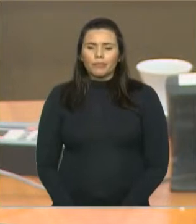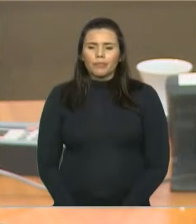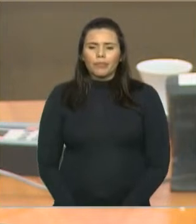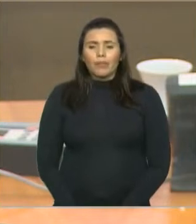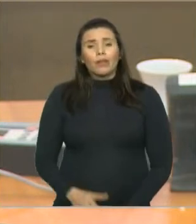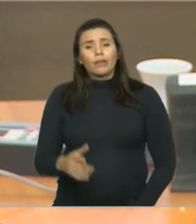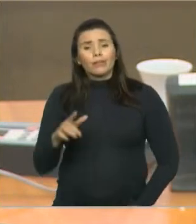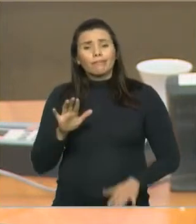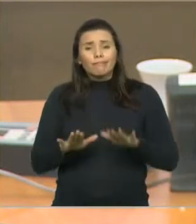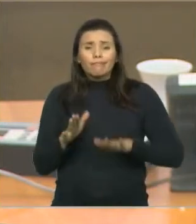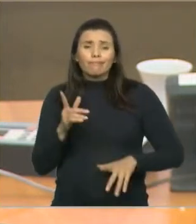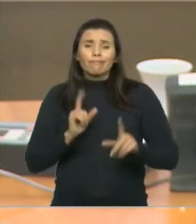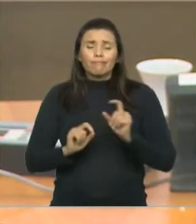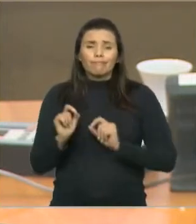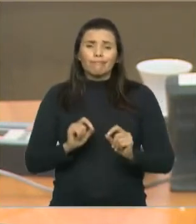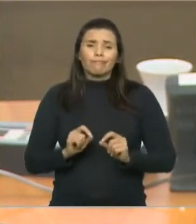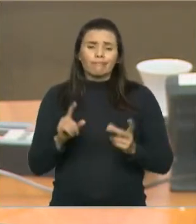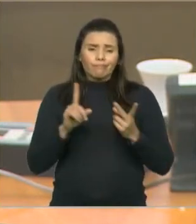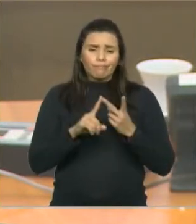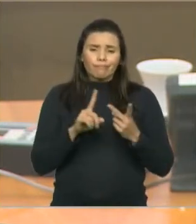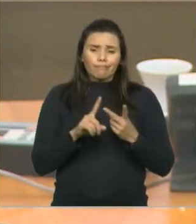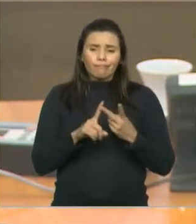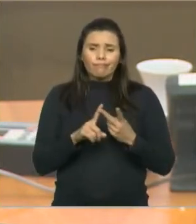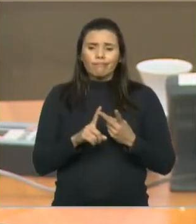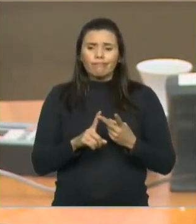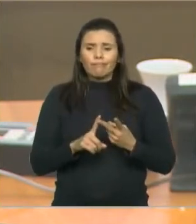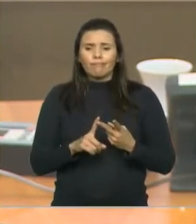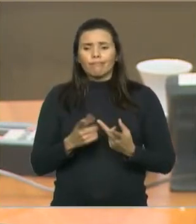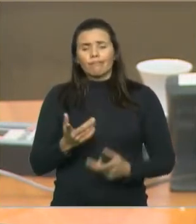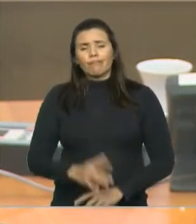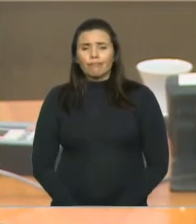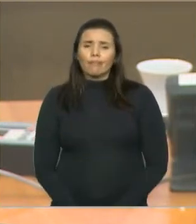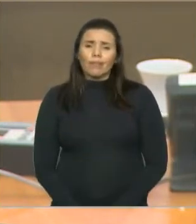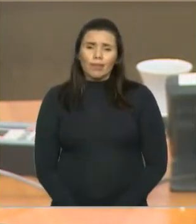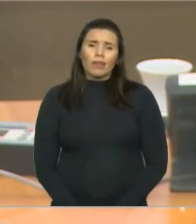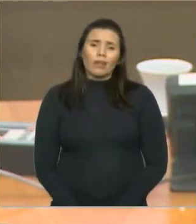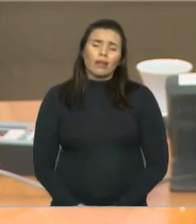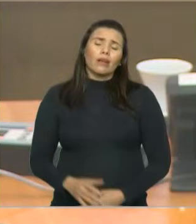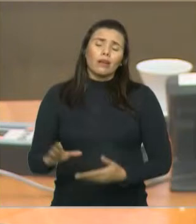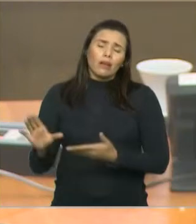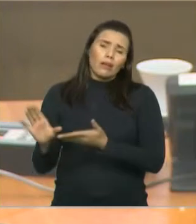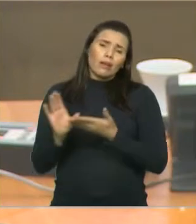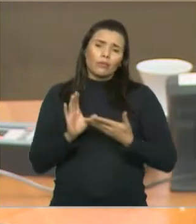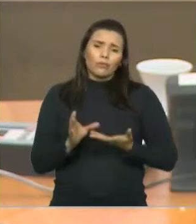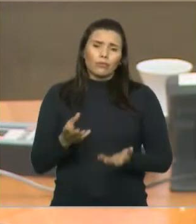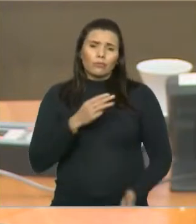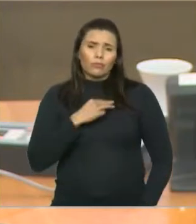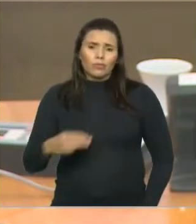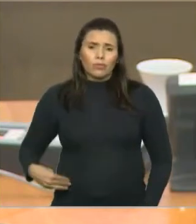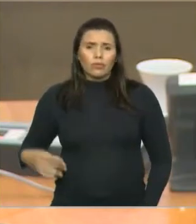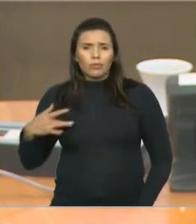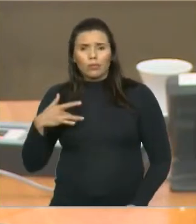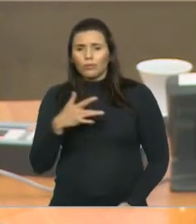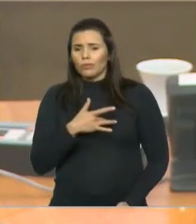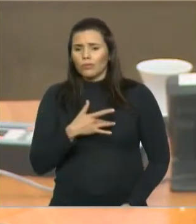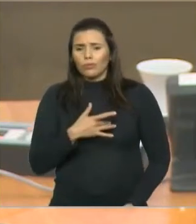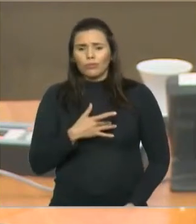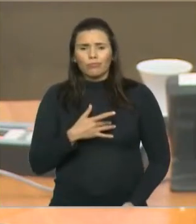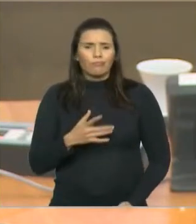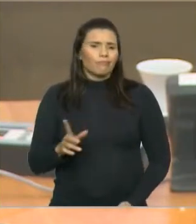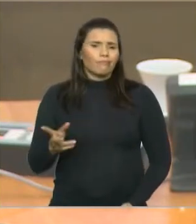componente, que aí a gente não tem como enfrentar, que é um componente de ordem financeira. O Ministério da Saúde ele não teve condições de habilitar nossos